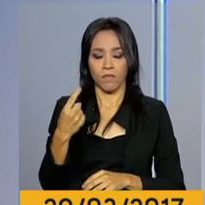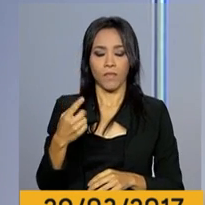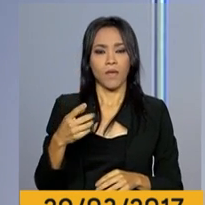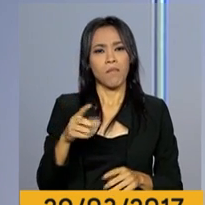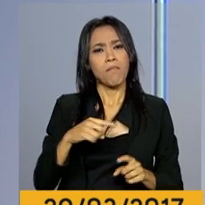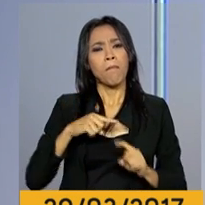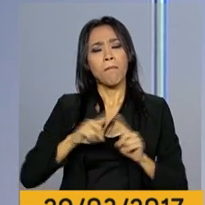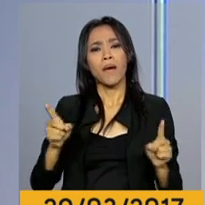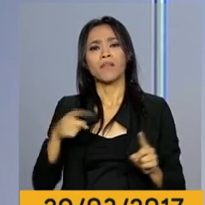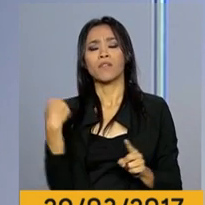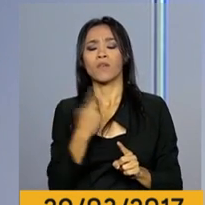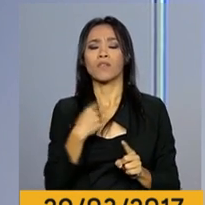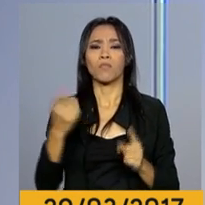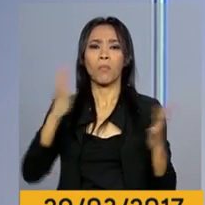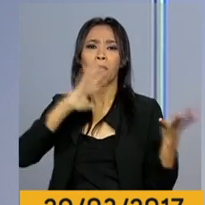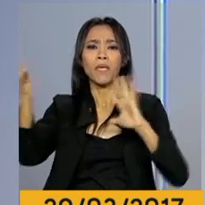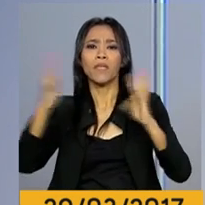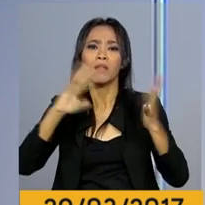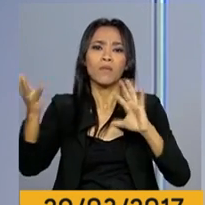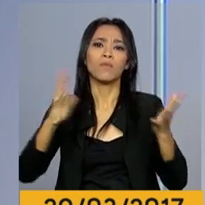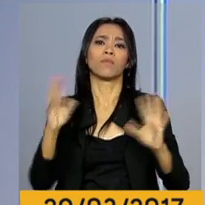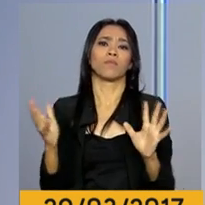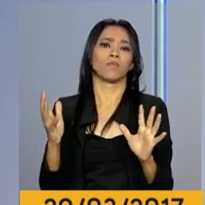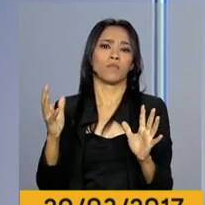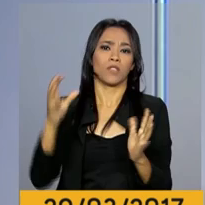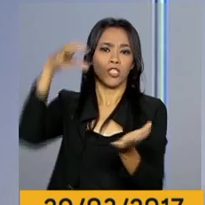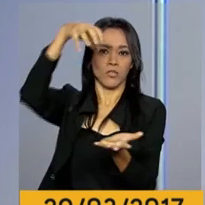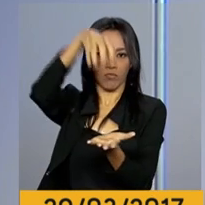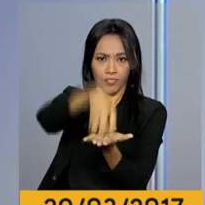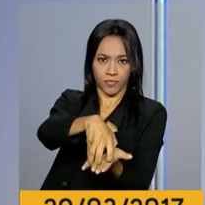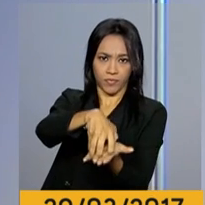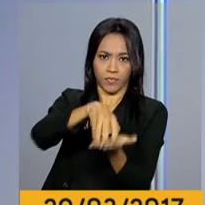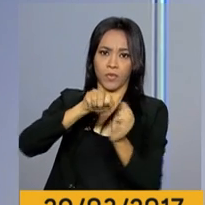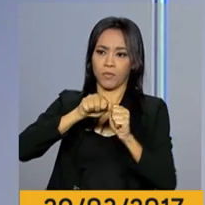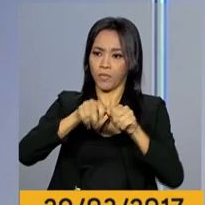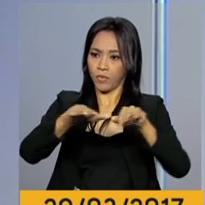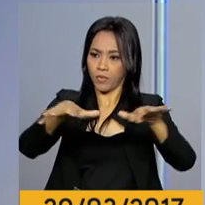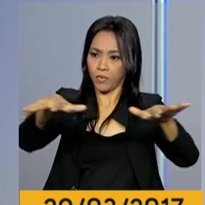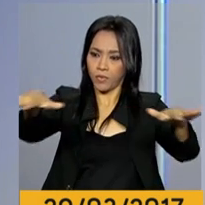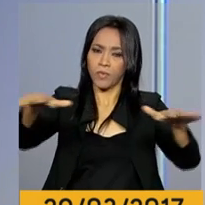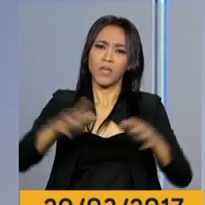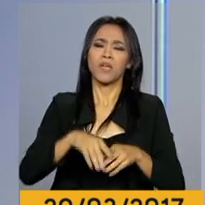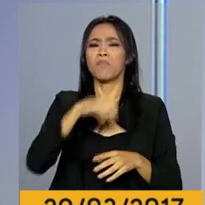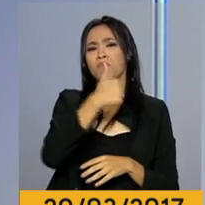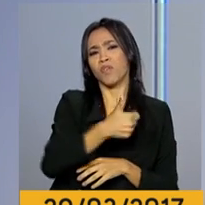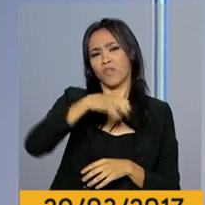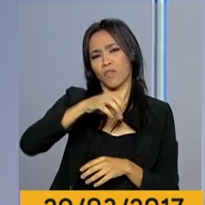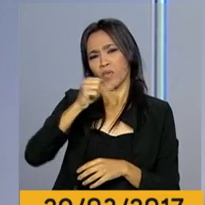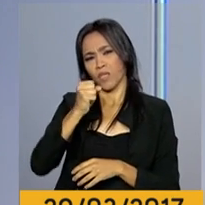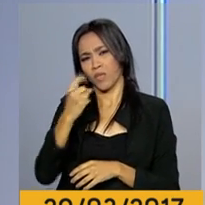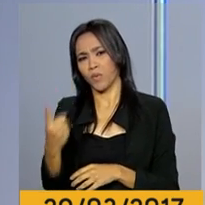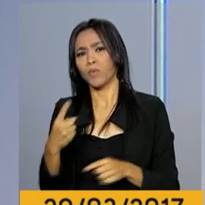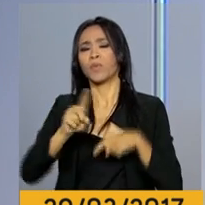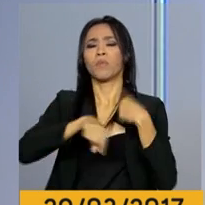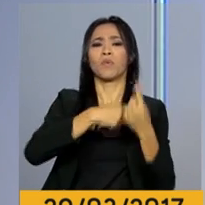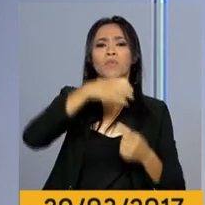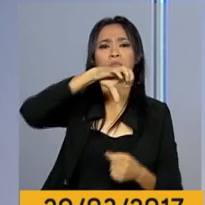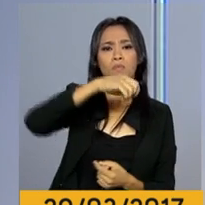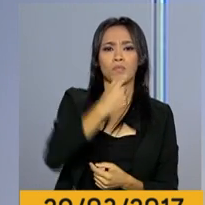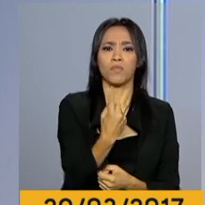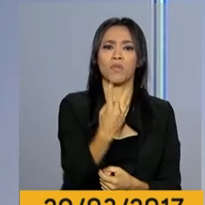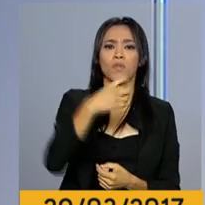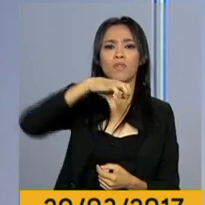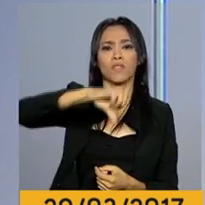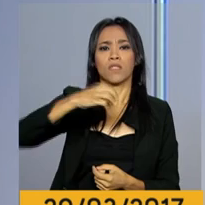descentralização e logo em seguida a centralização foi assim de 1891 a 1931 quando